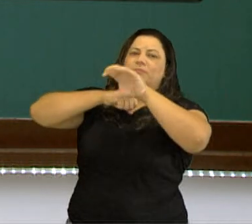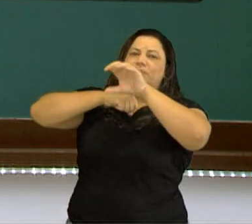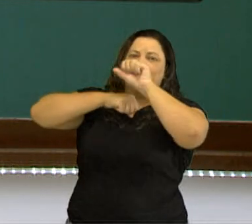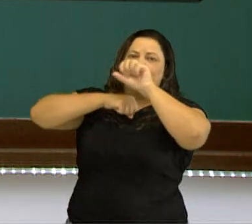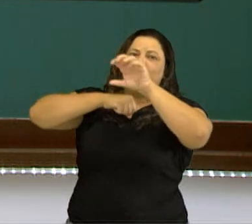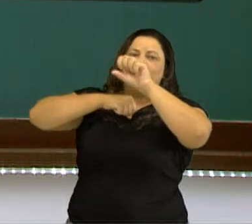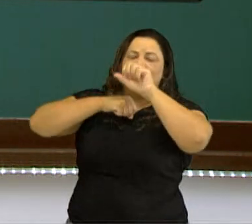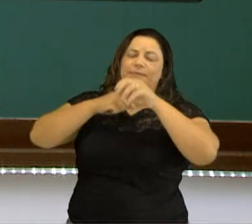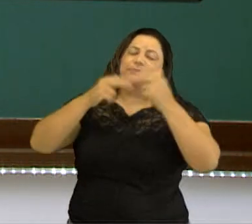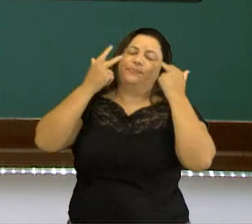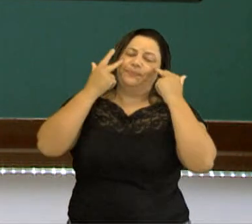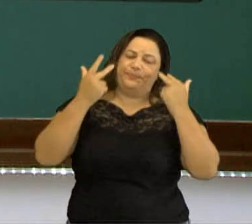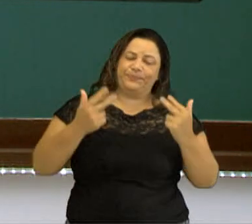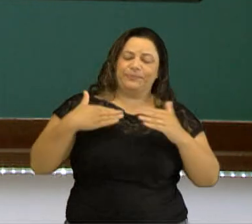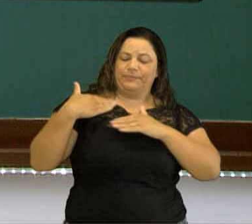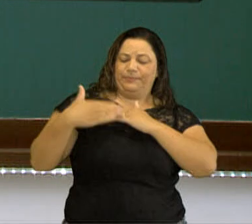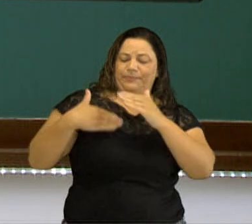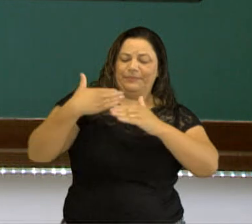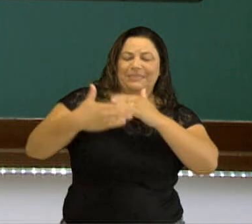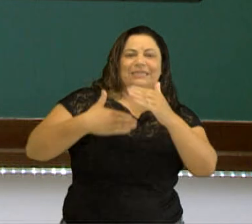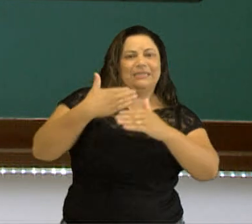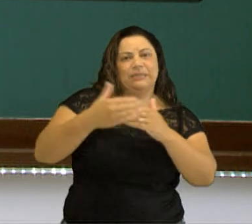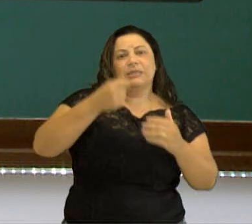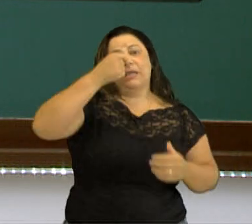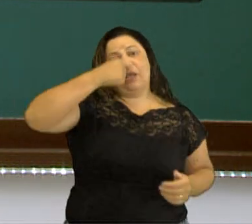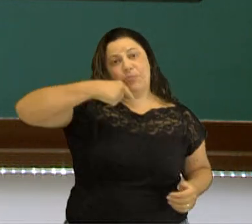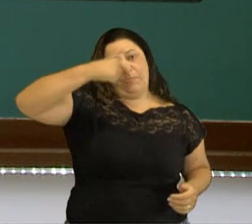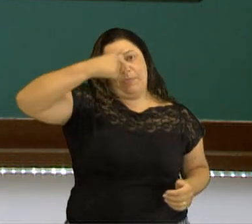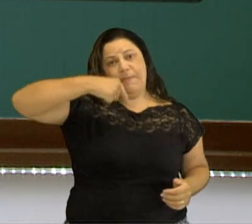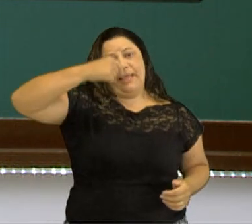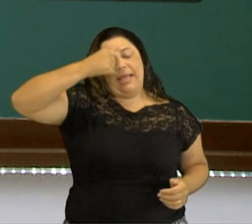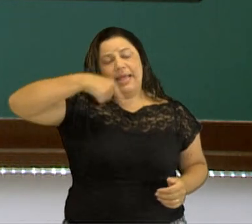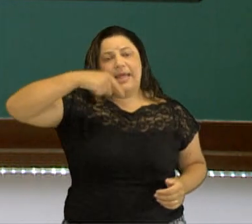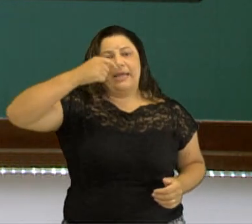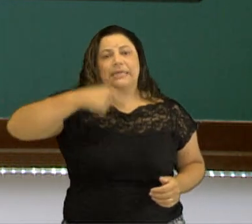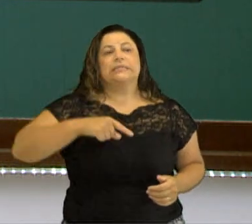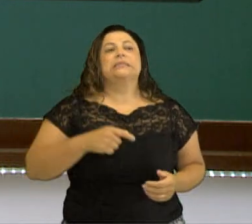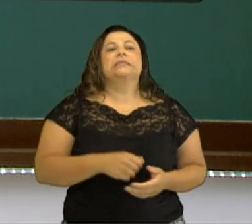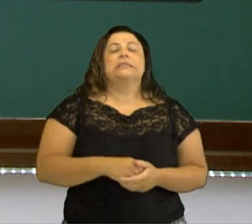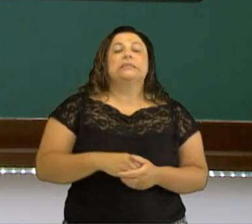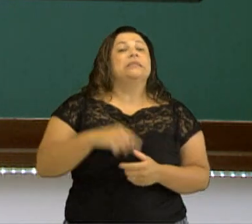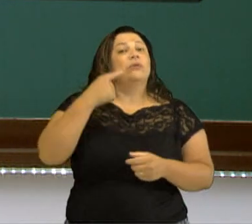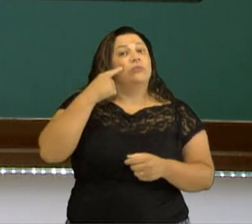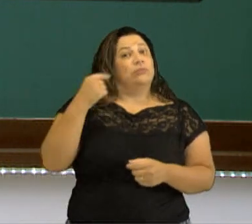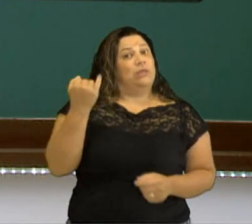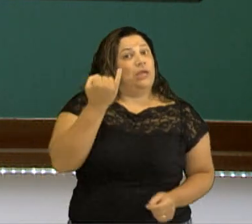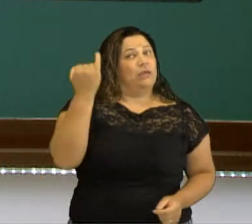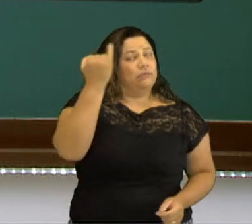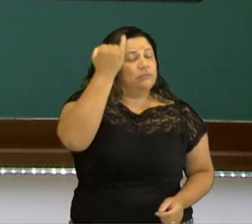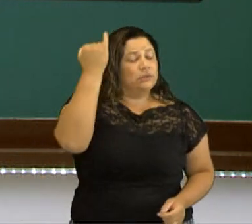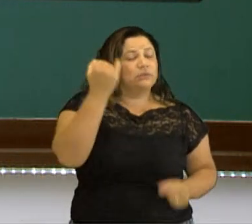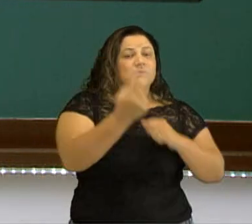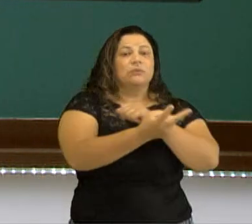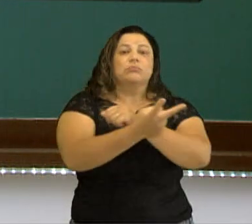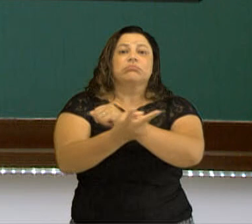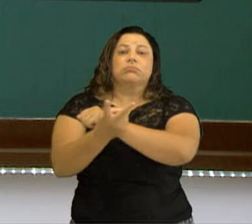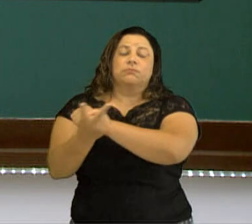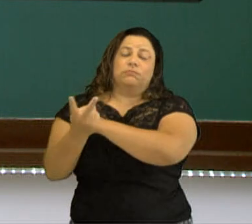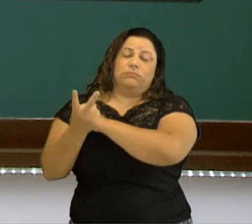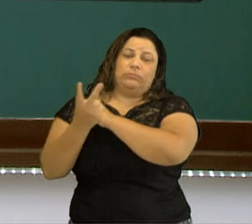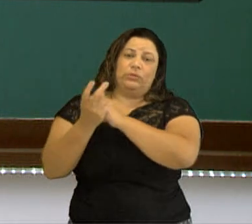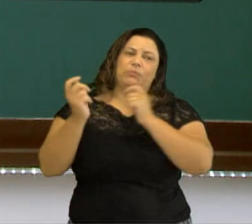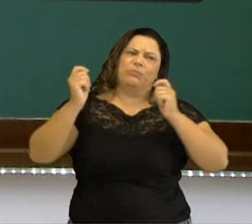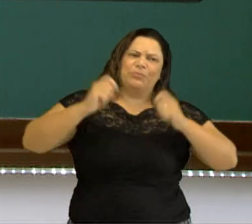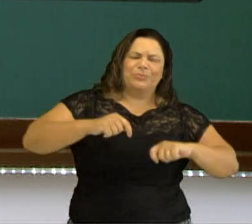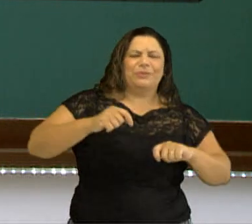no geral, ela se desenvolve como se fosse uma gripe. E é muito importante a gente manter os cuidados para que a gente reconheça,